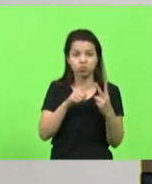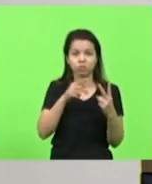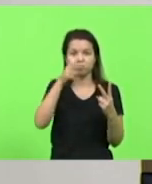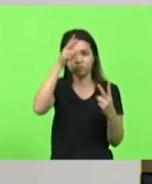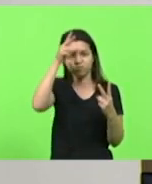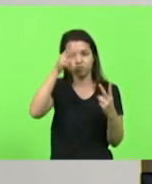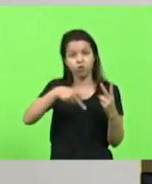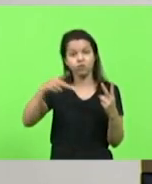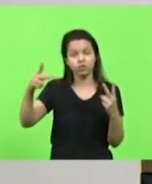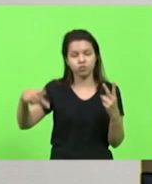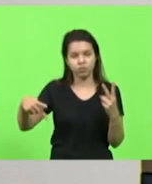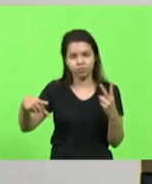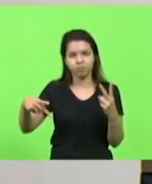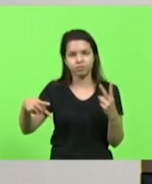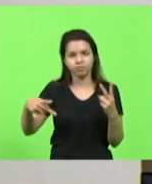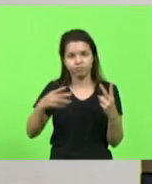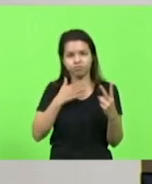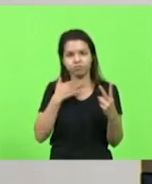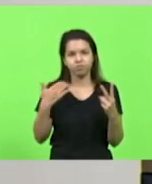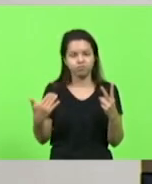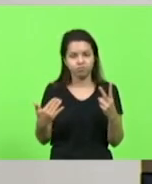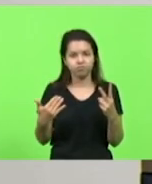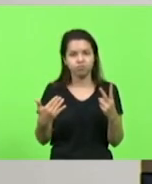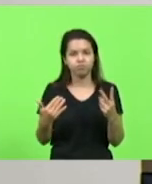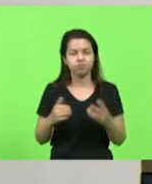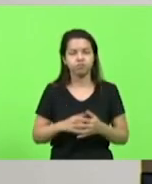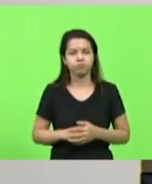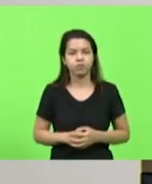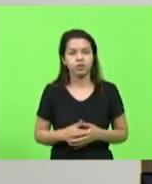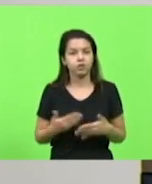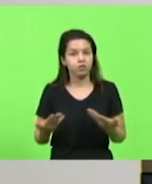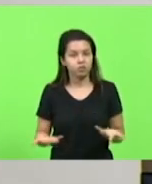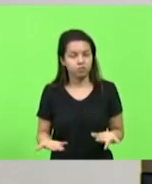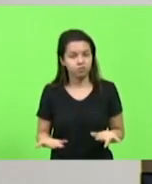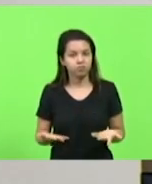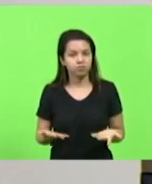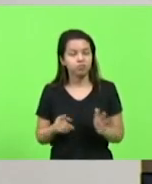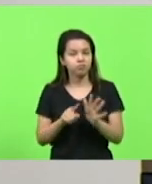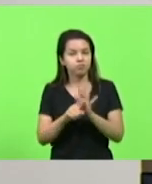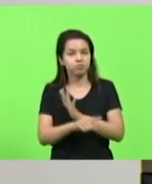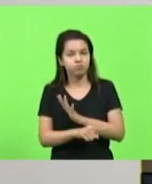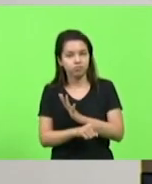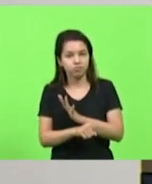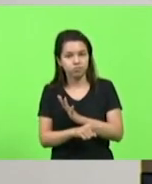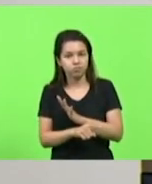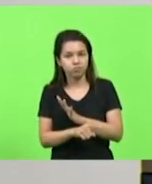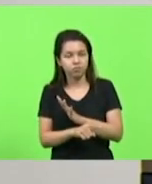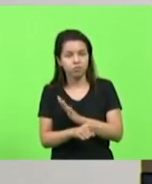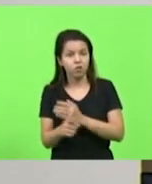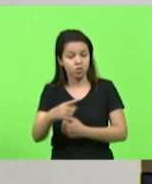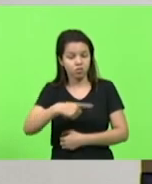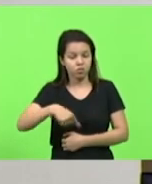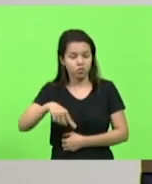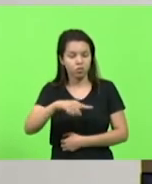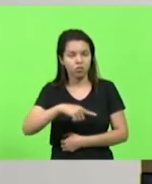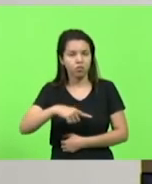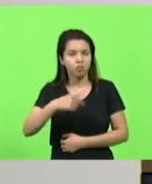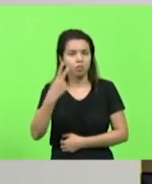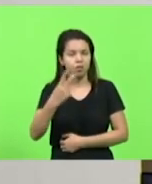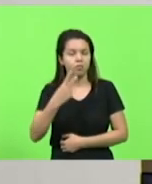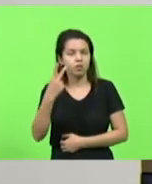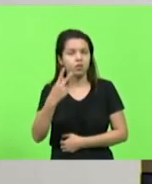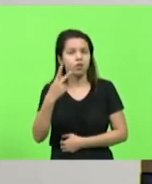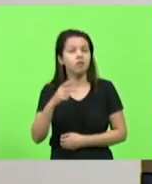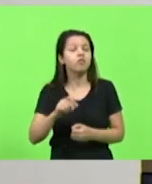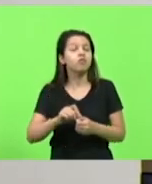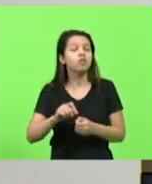Neste momento, eu me pergunto, o que nós, como parlamentares, podemos fazer